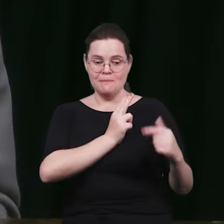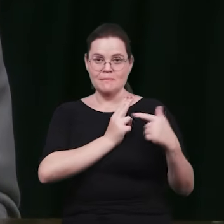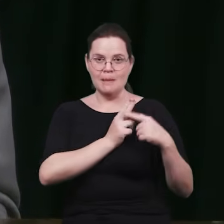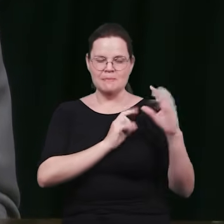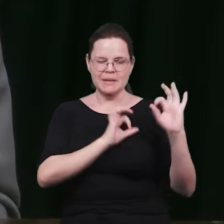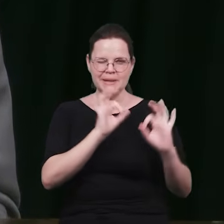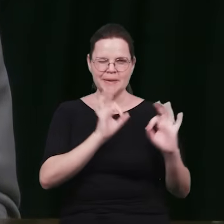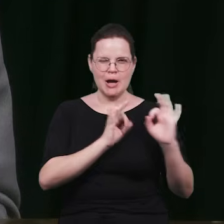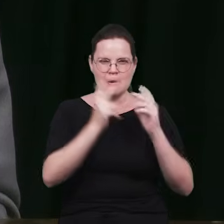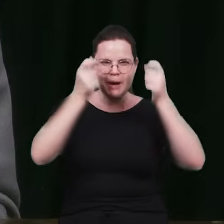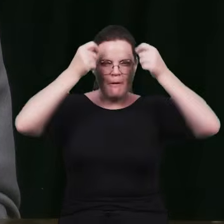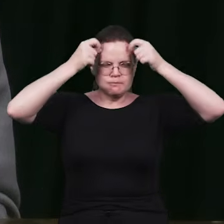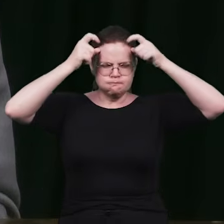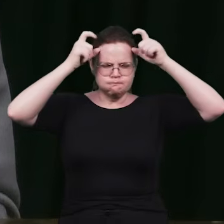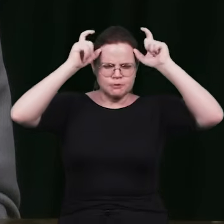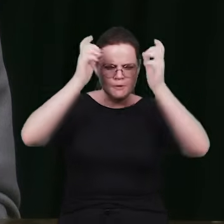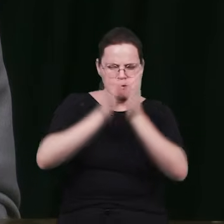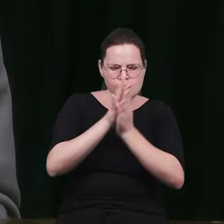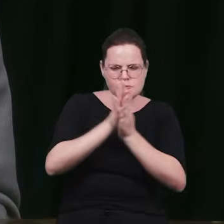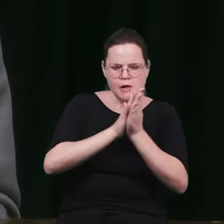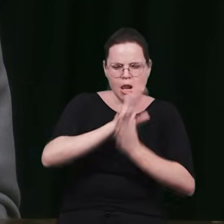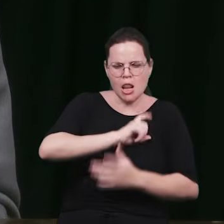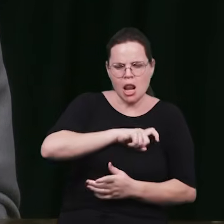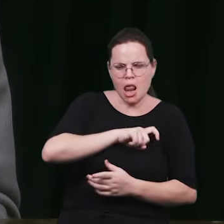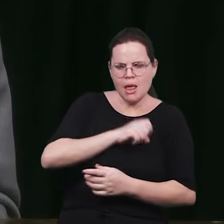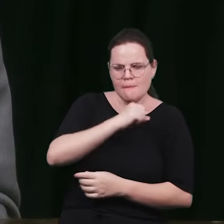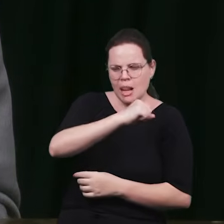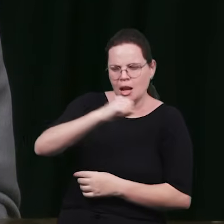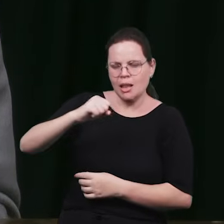para destruir o povo judeu